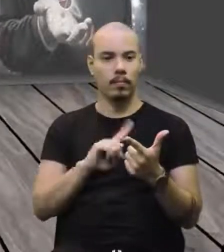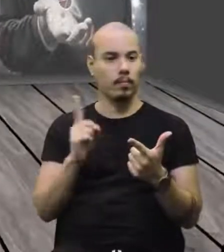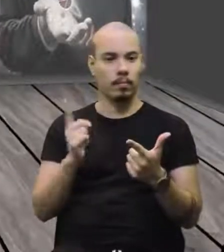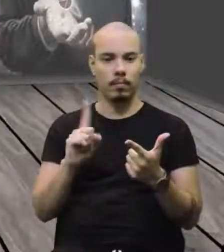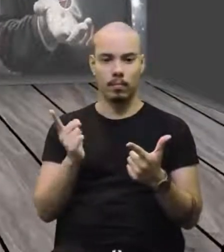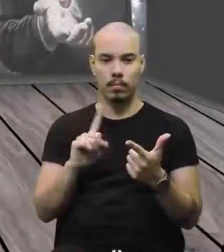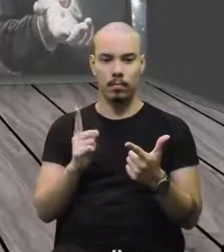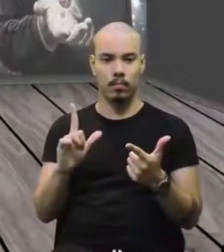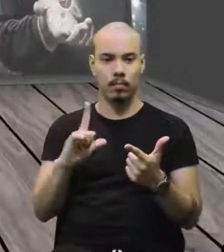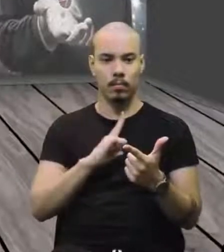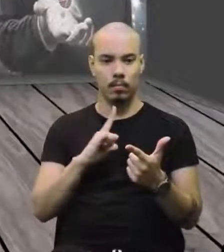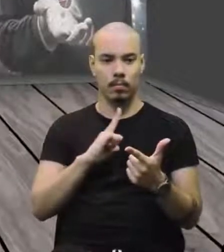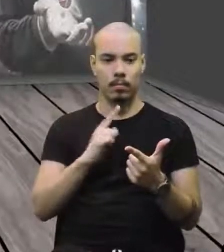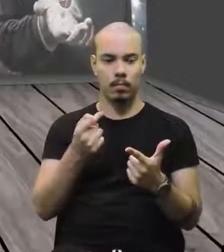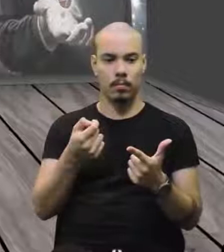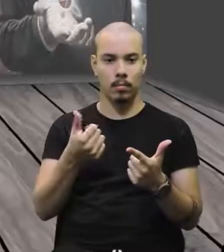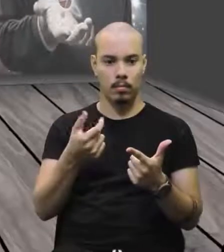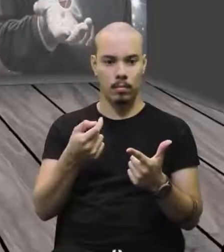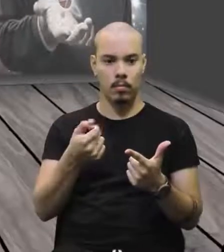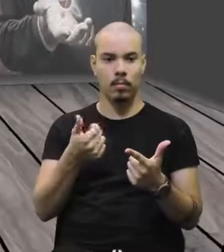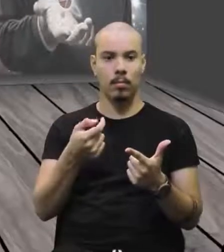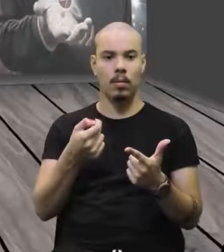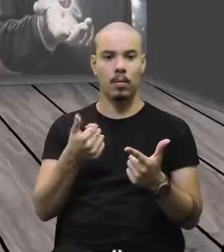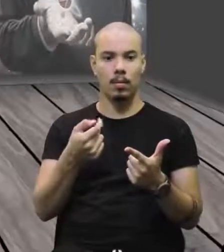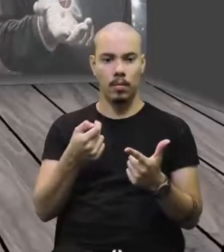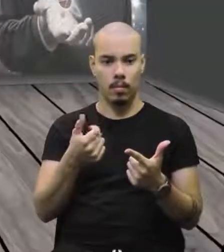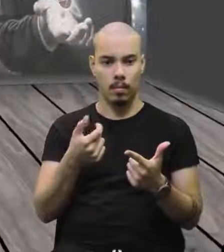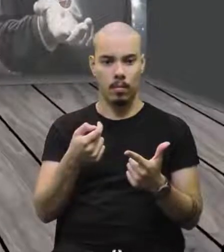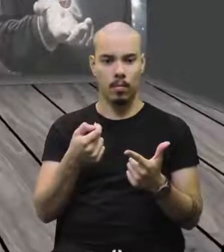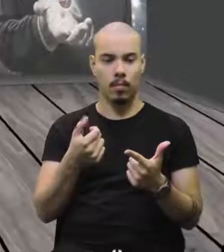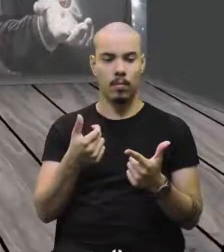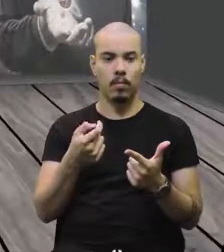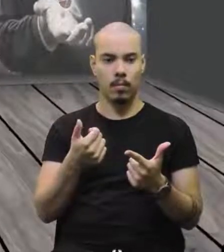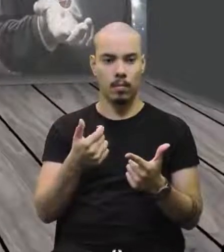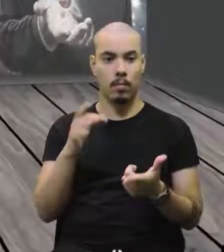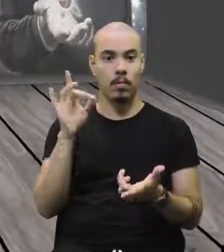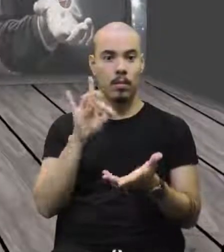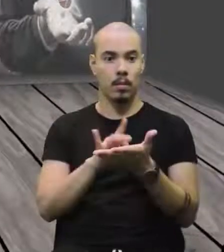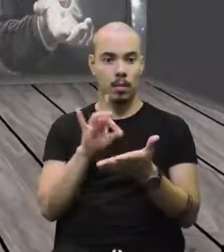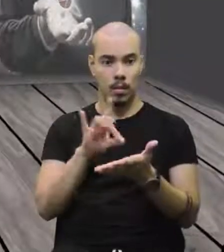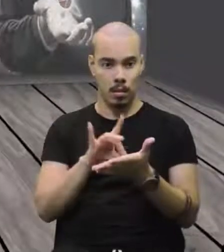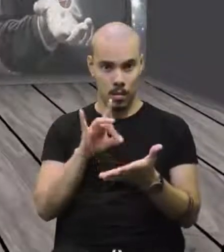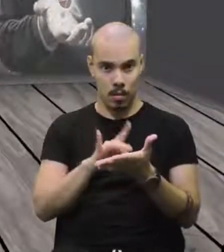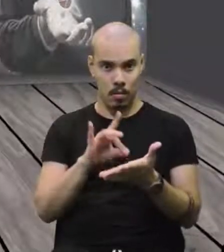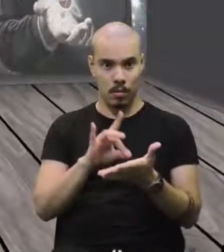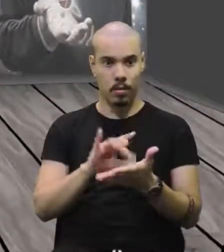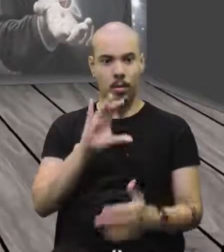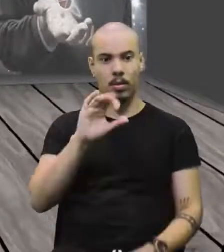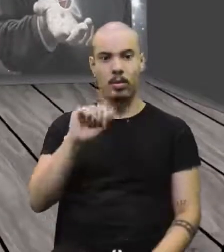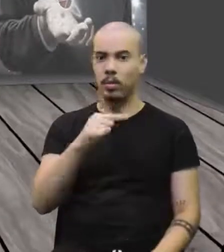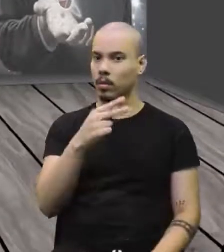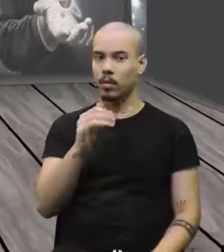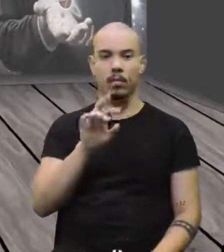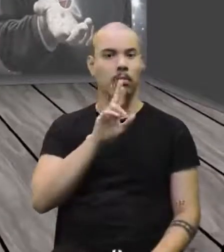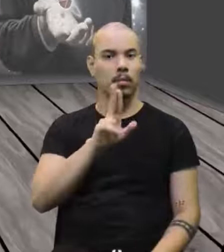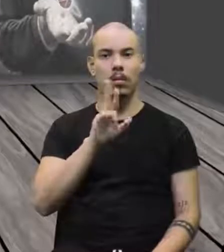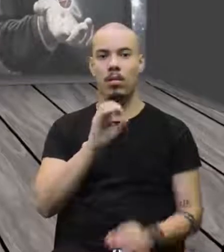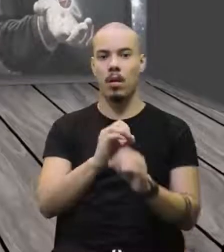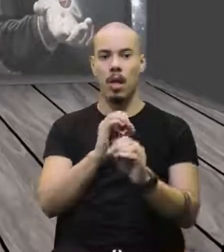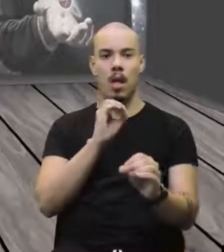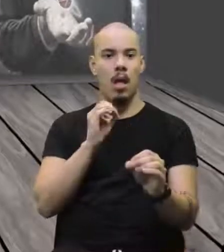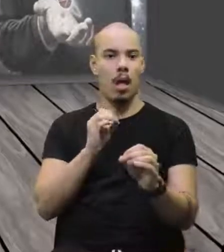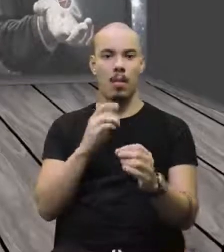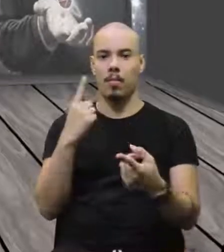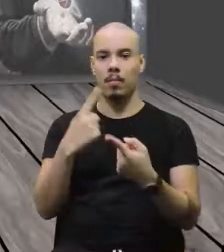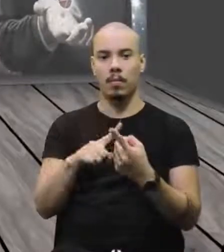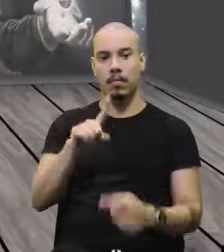quê? Vai ter o barulho dela passando, do projétil. O canhão de Gauss não foi feito como arma. Isso. A ideia desde o